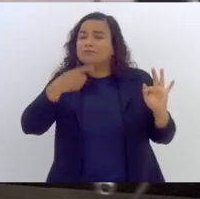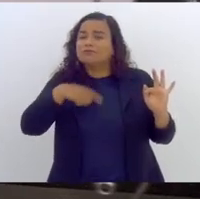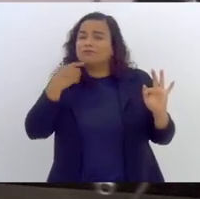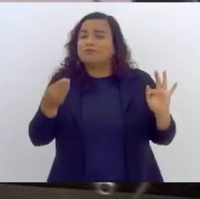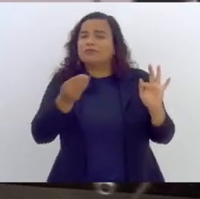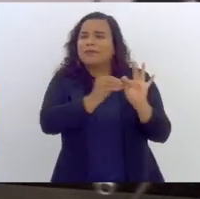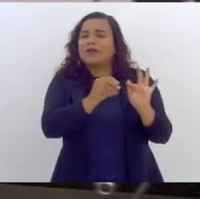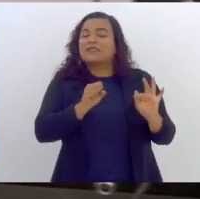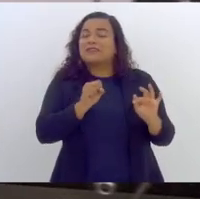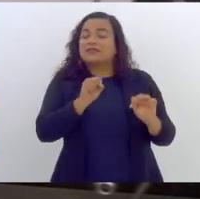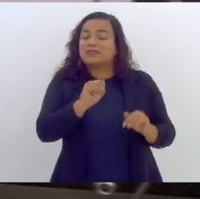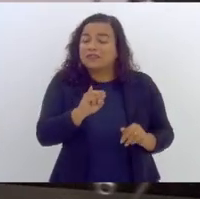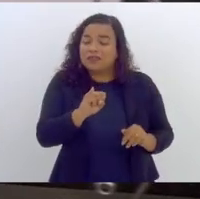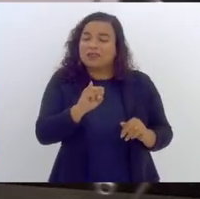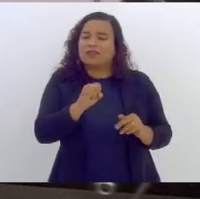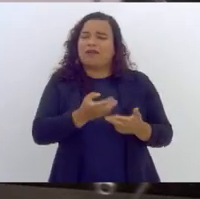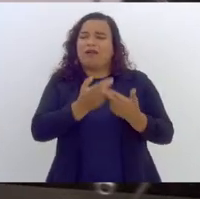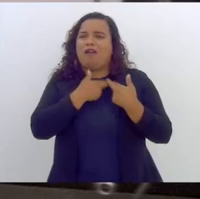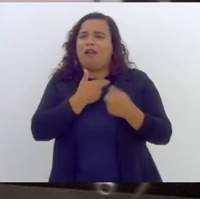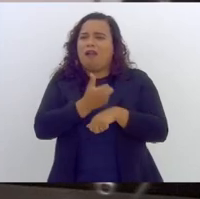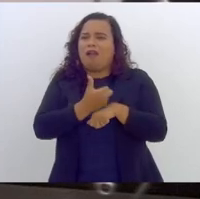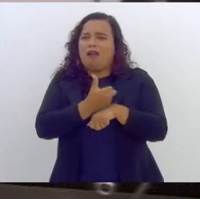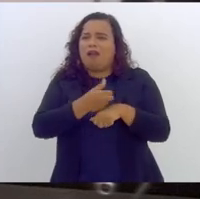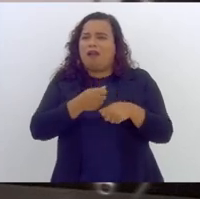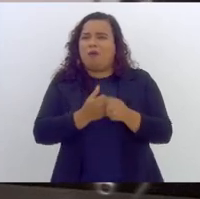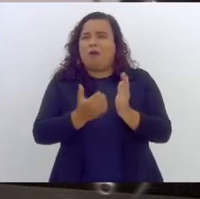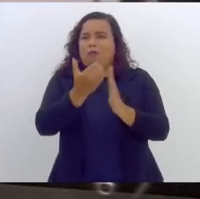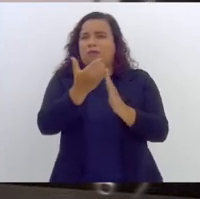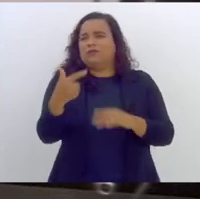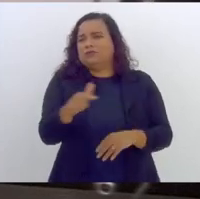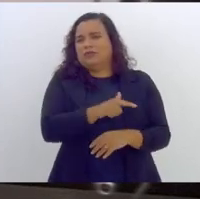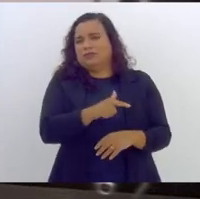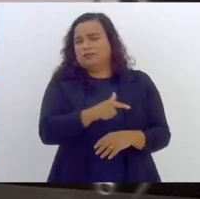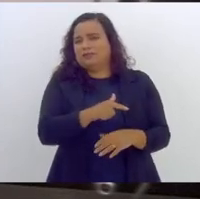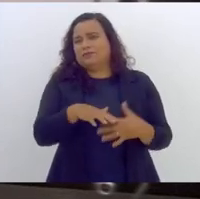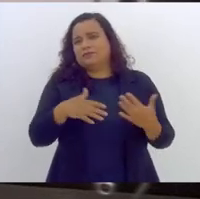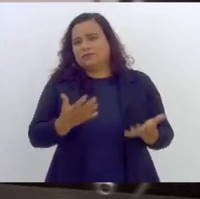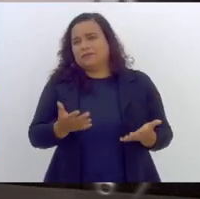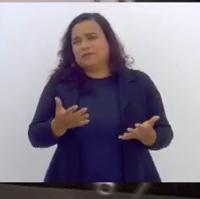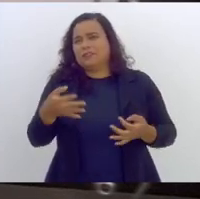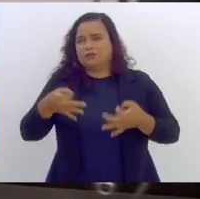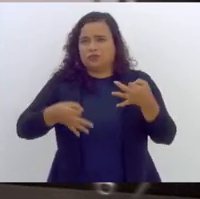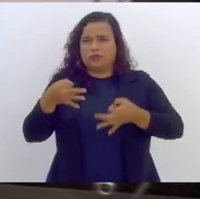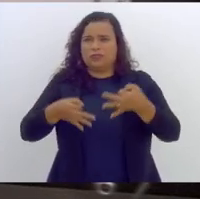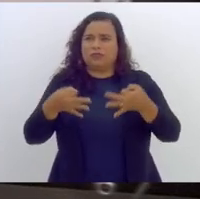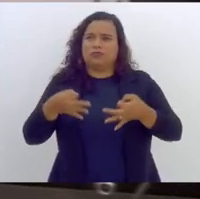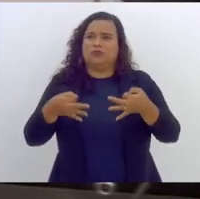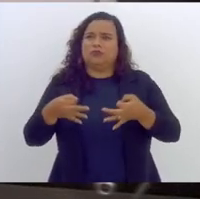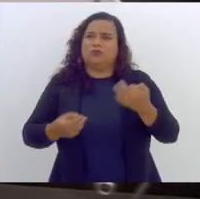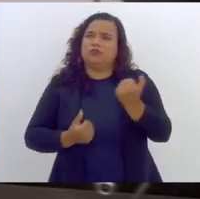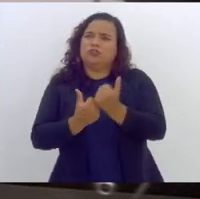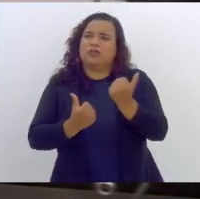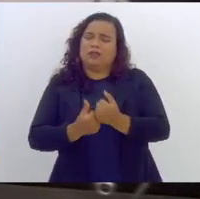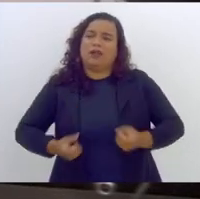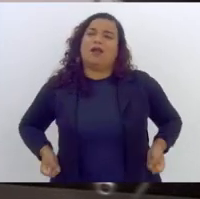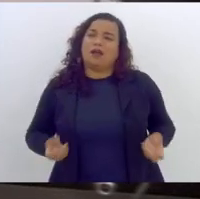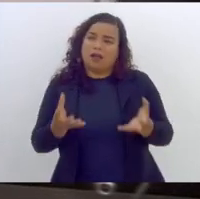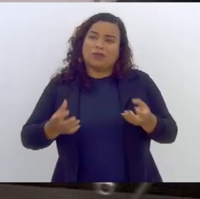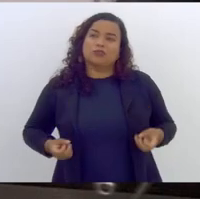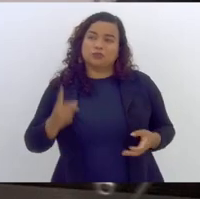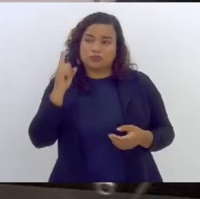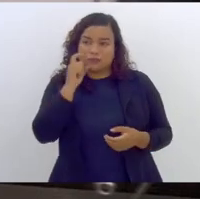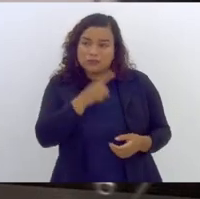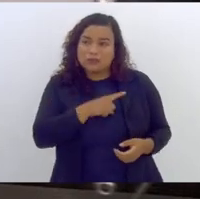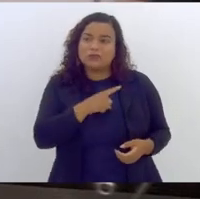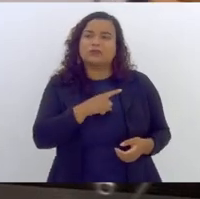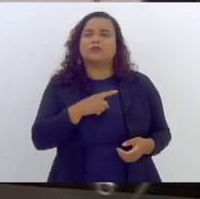complicado sustentar Esse aumento de gasto juridicamente todos estão me acompanhando isso é bem difícil